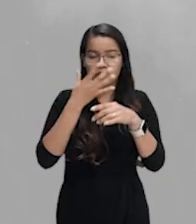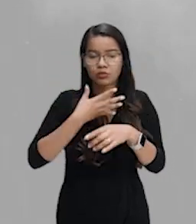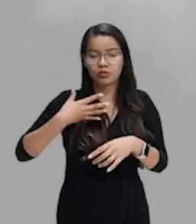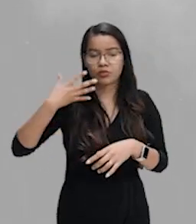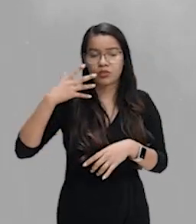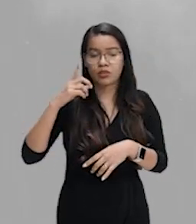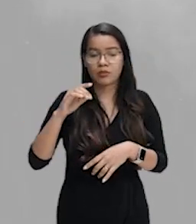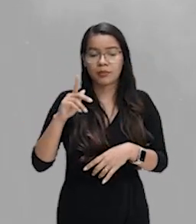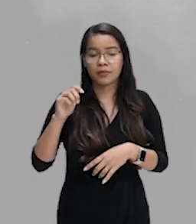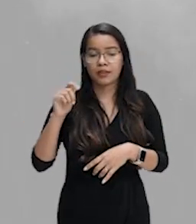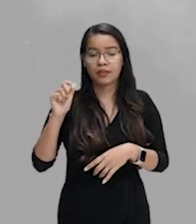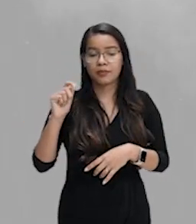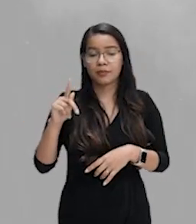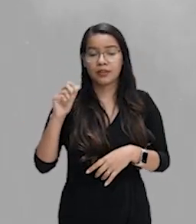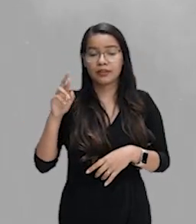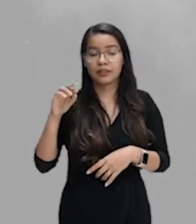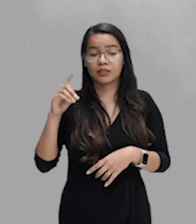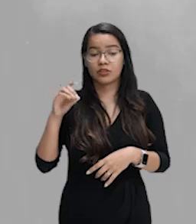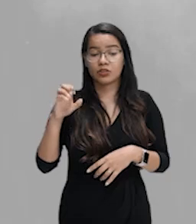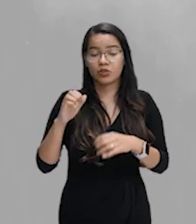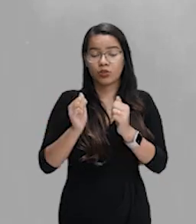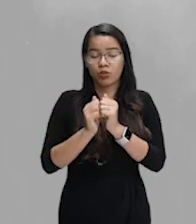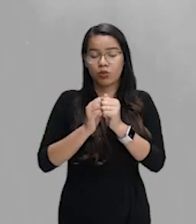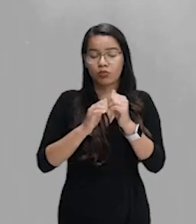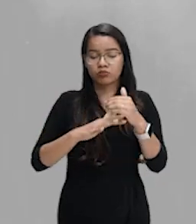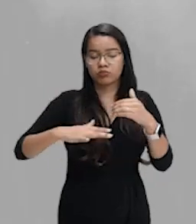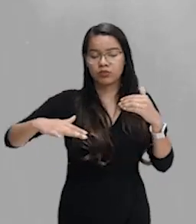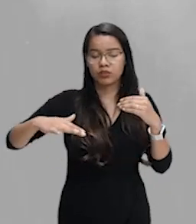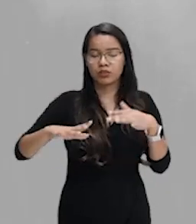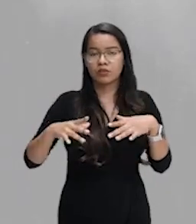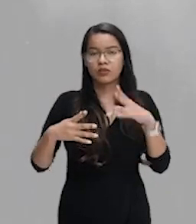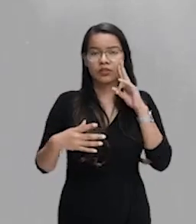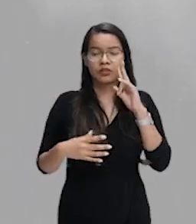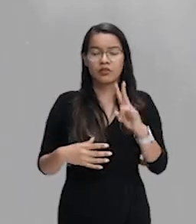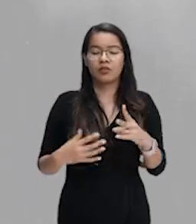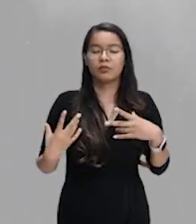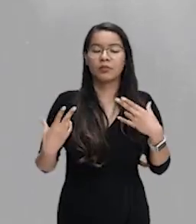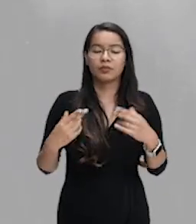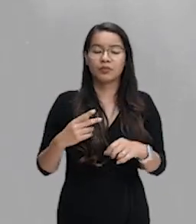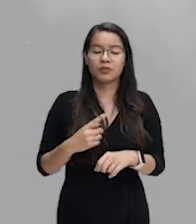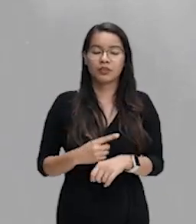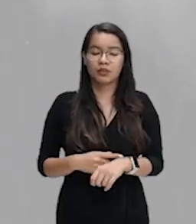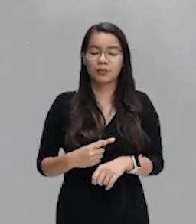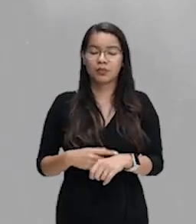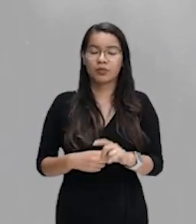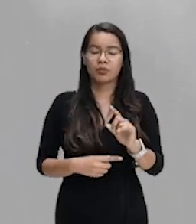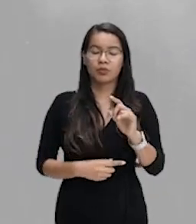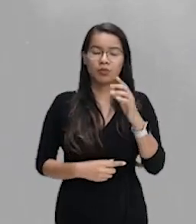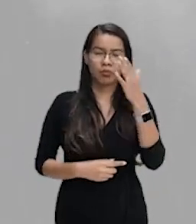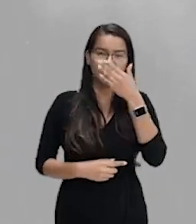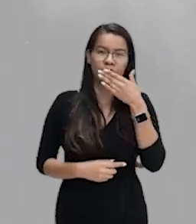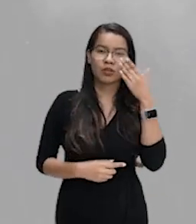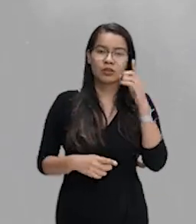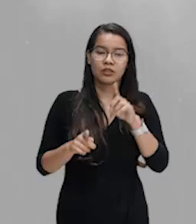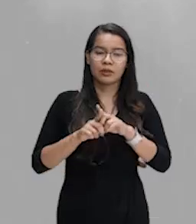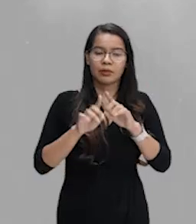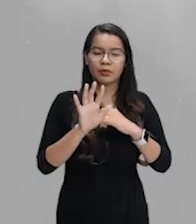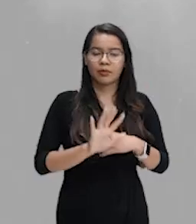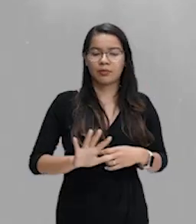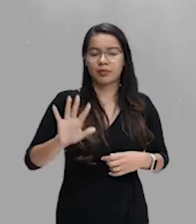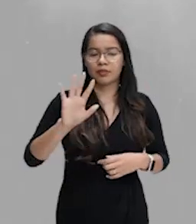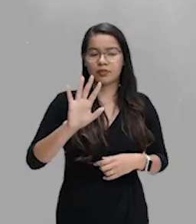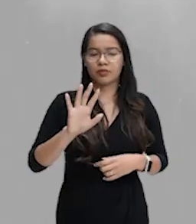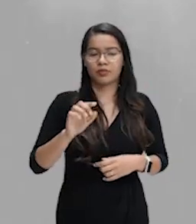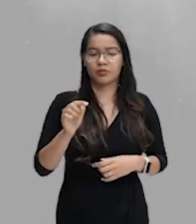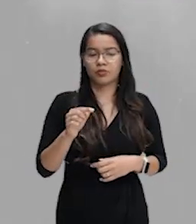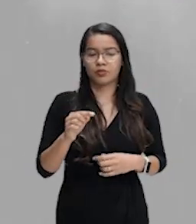uma parede com o piso. Ou seja, você vê ao mesmo tempo o rosto de uma pessoa, mas vê o ambiente. O